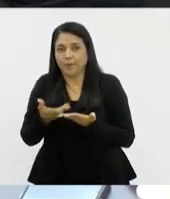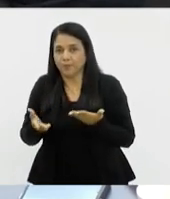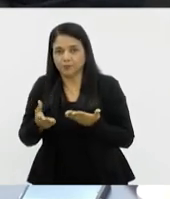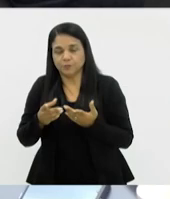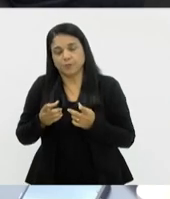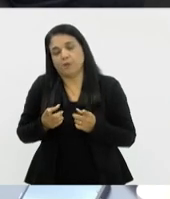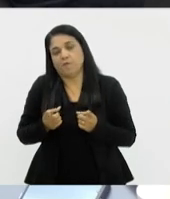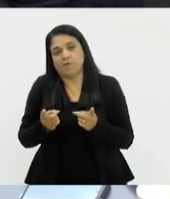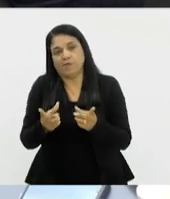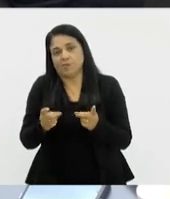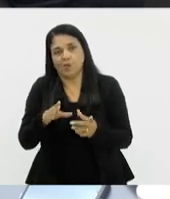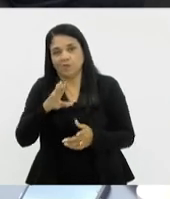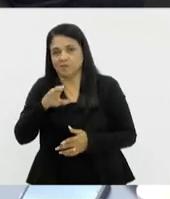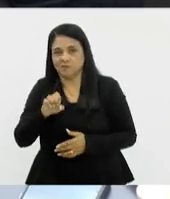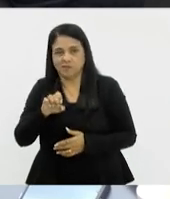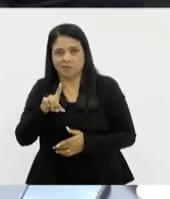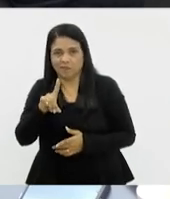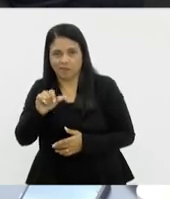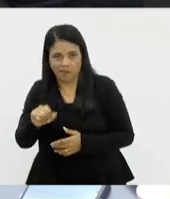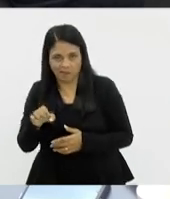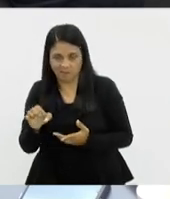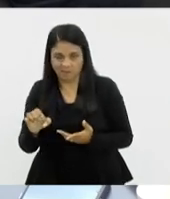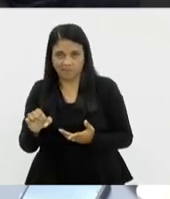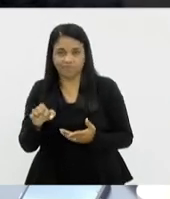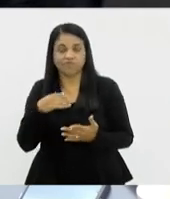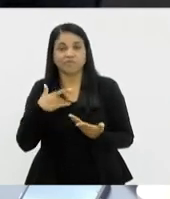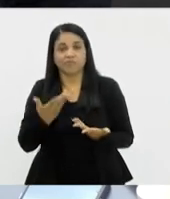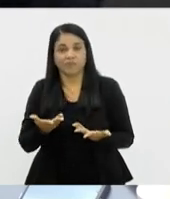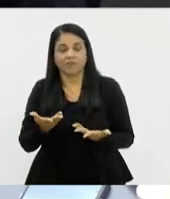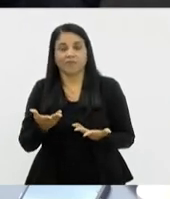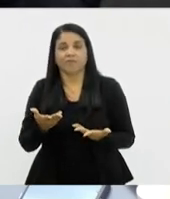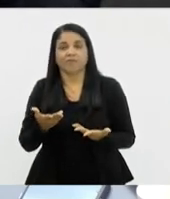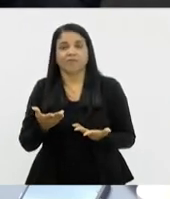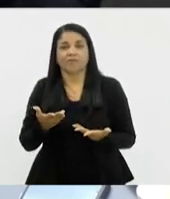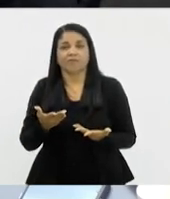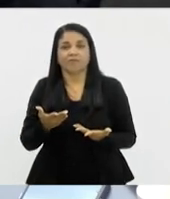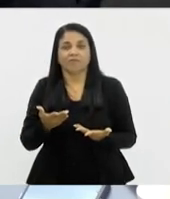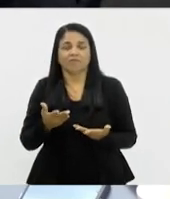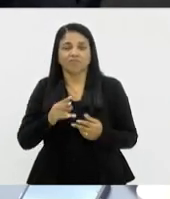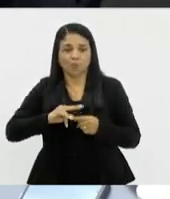privatizada. Então, por via de consequência, apesar